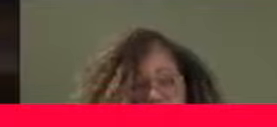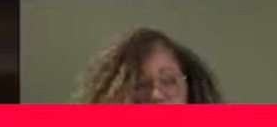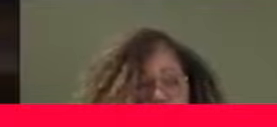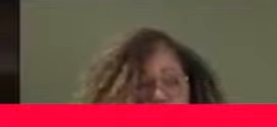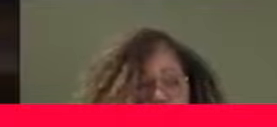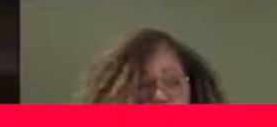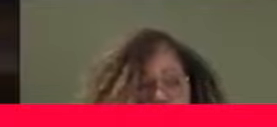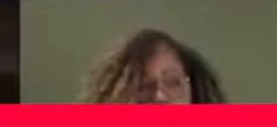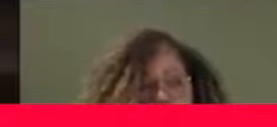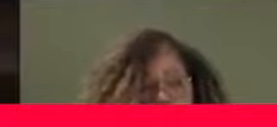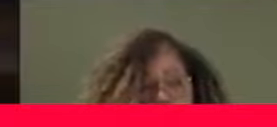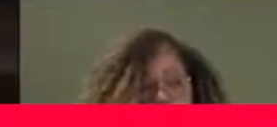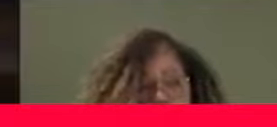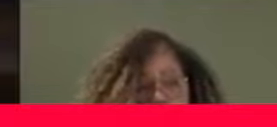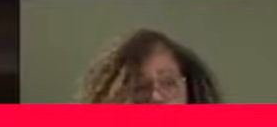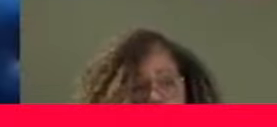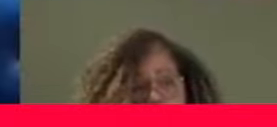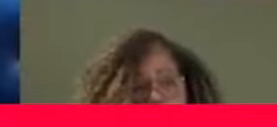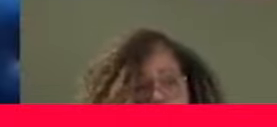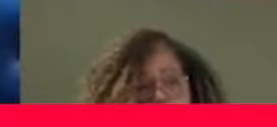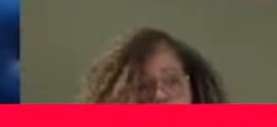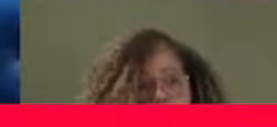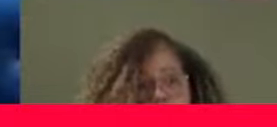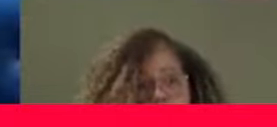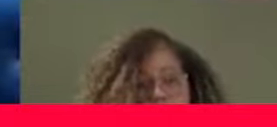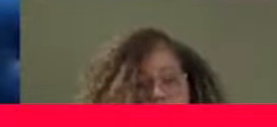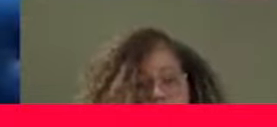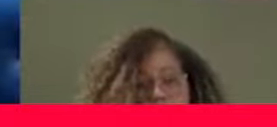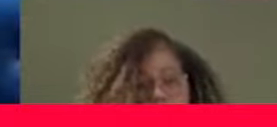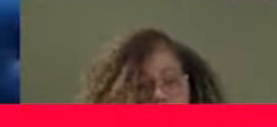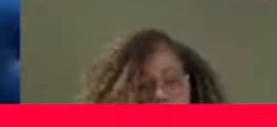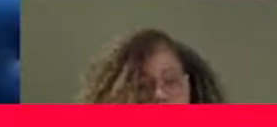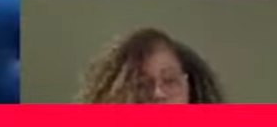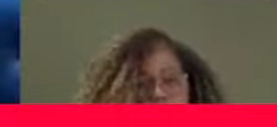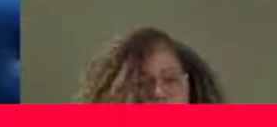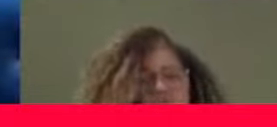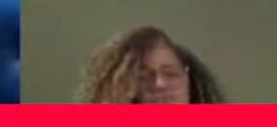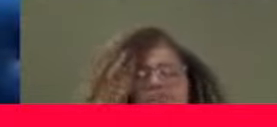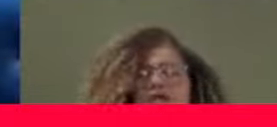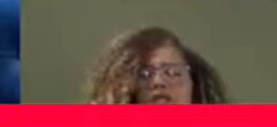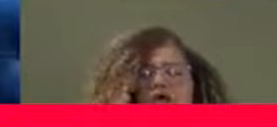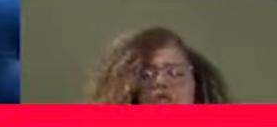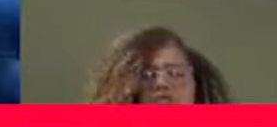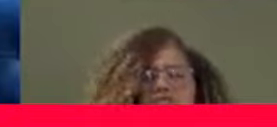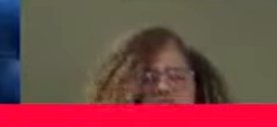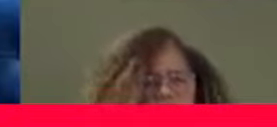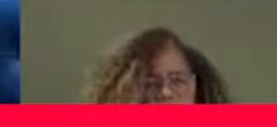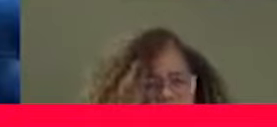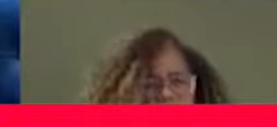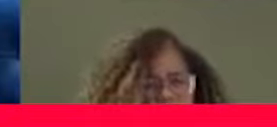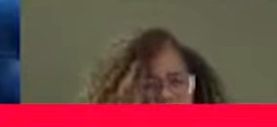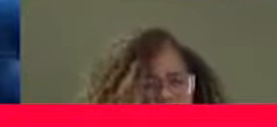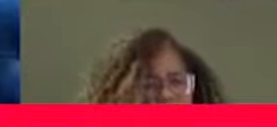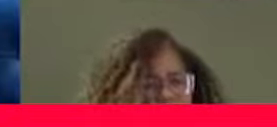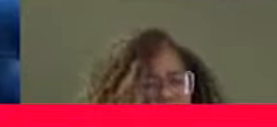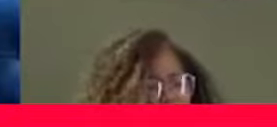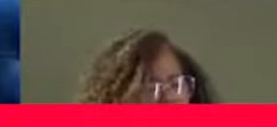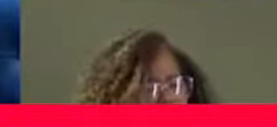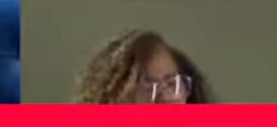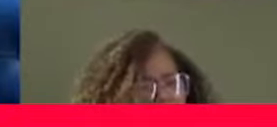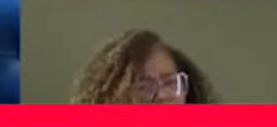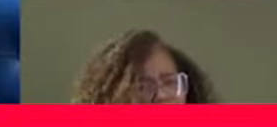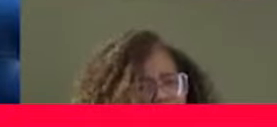por estupro e outro por latrocínio o que está acontecendo aonde essas brechas se um